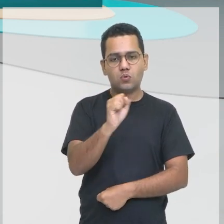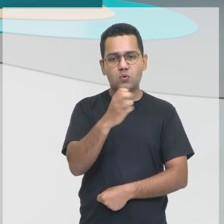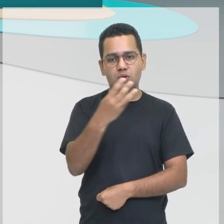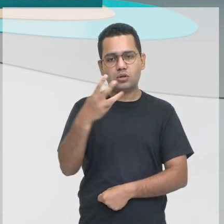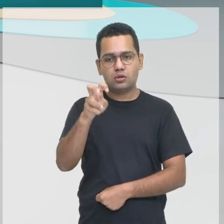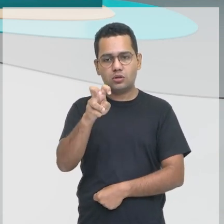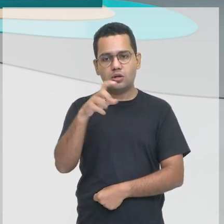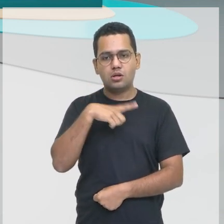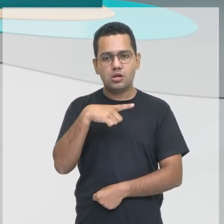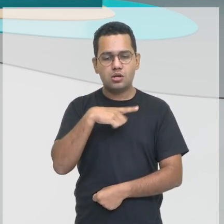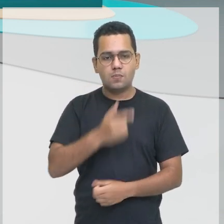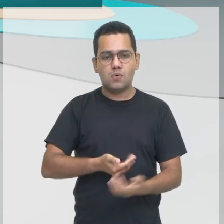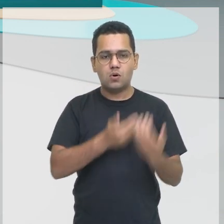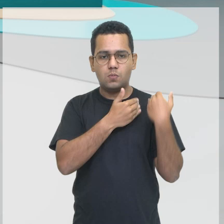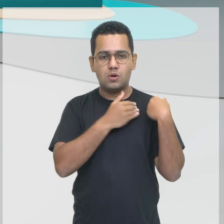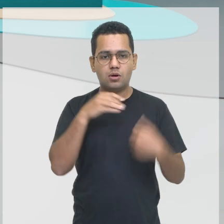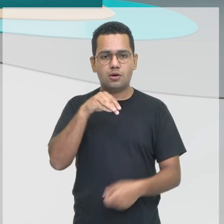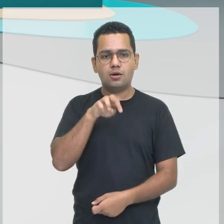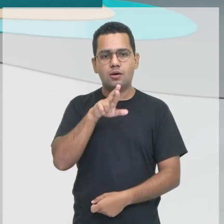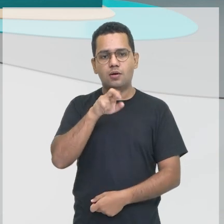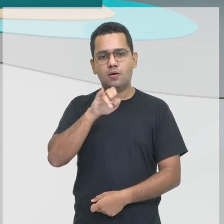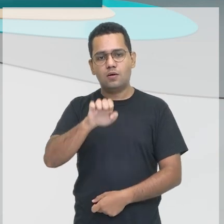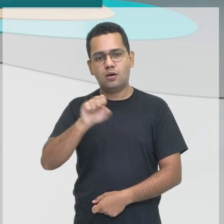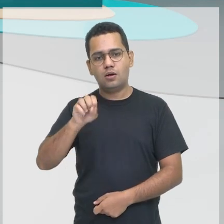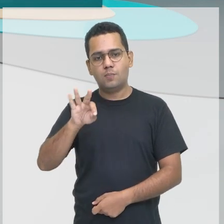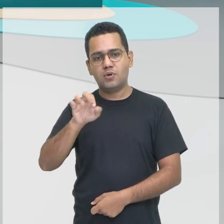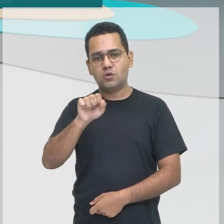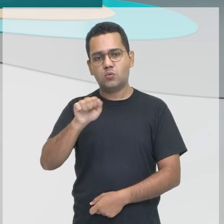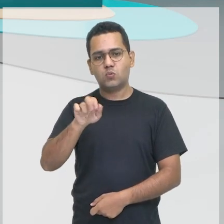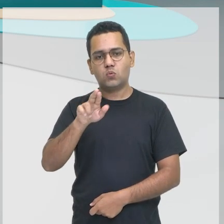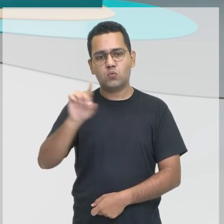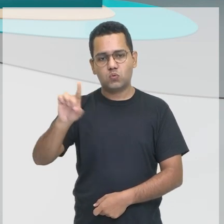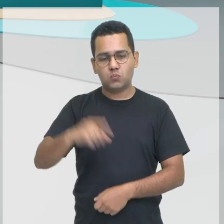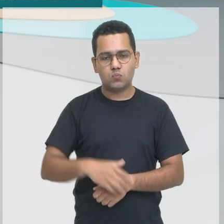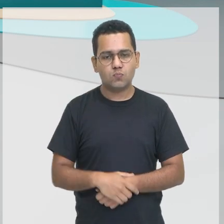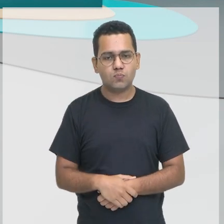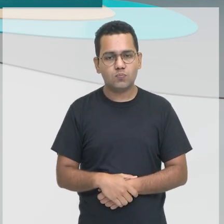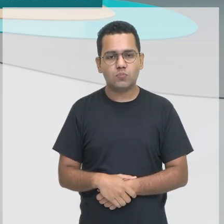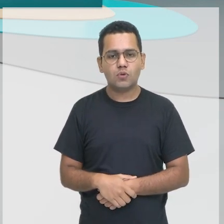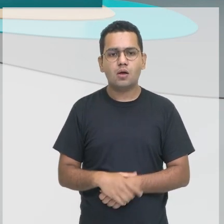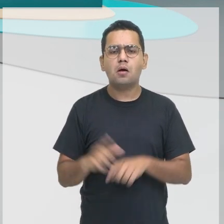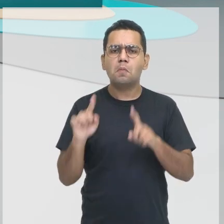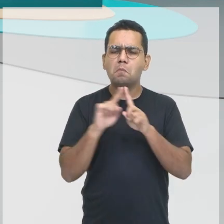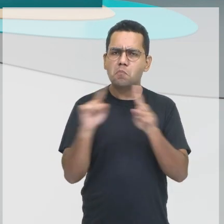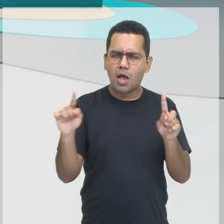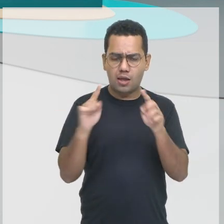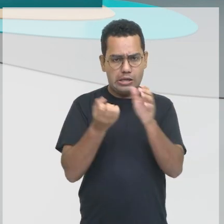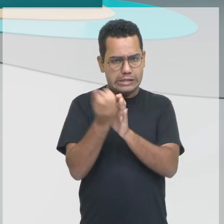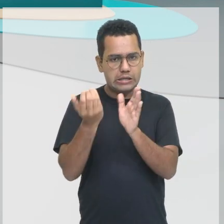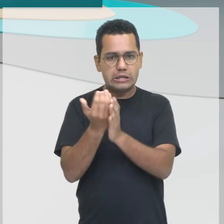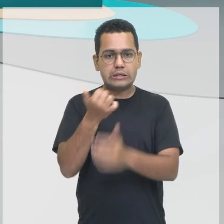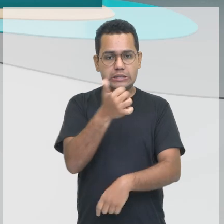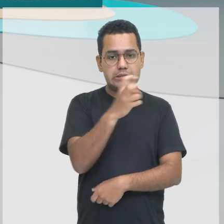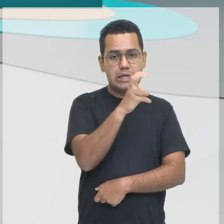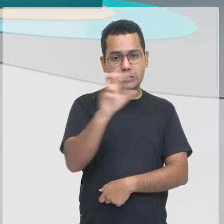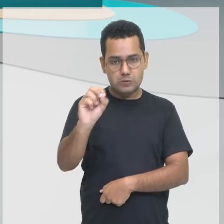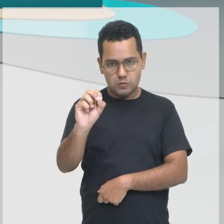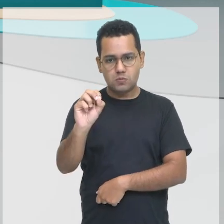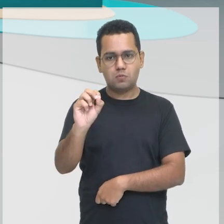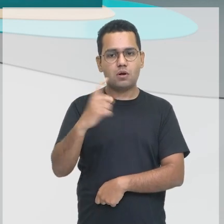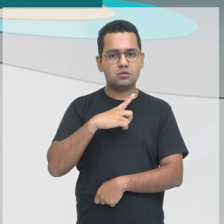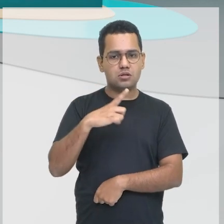1835 pela escultora Mary Tussauds. Há cerca de 150 cópias exatas de artistas